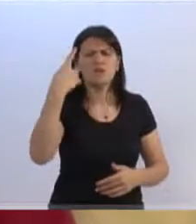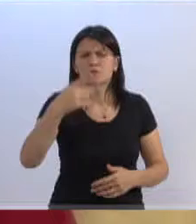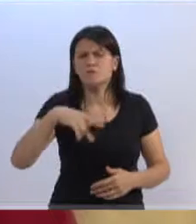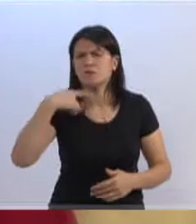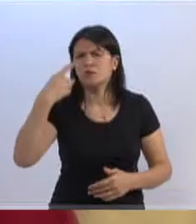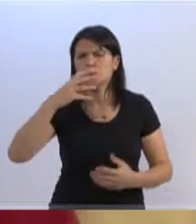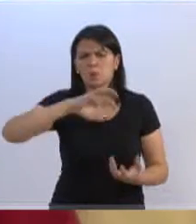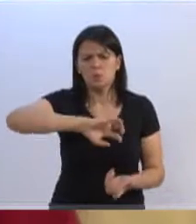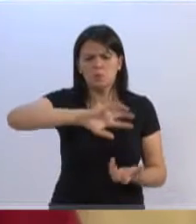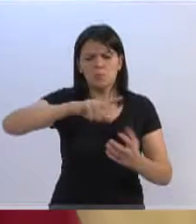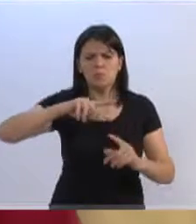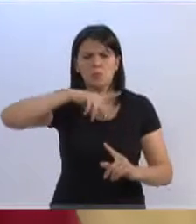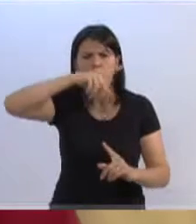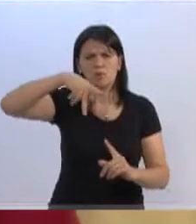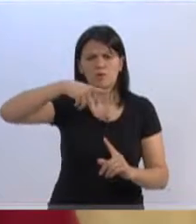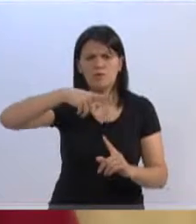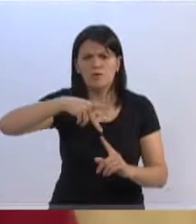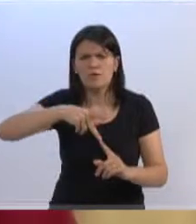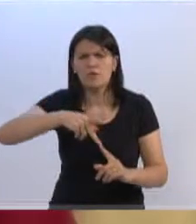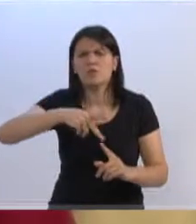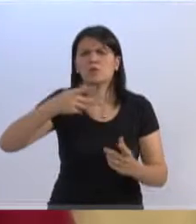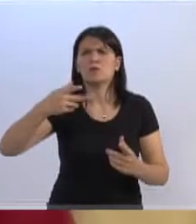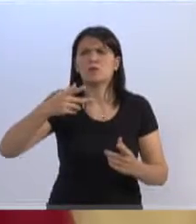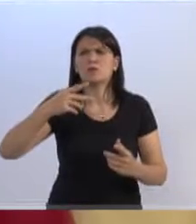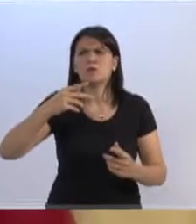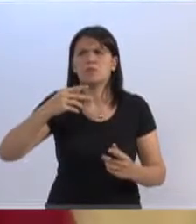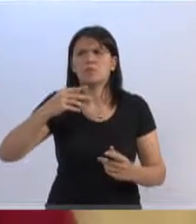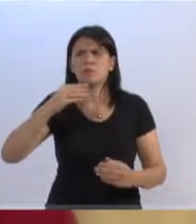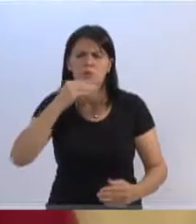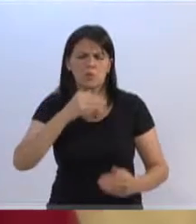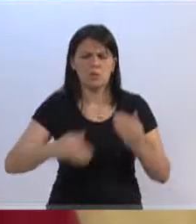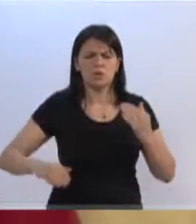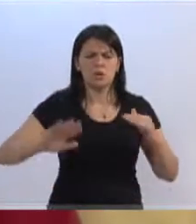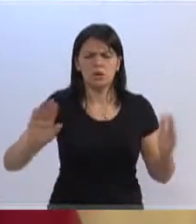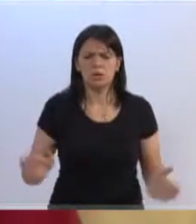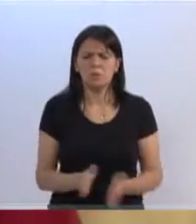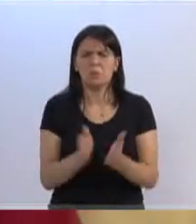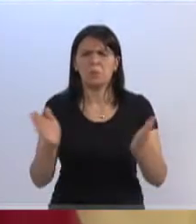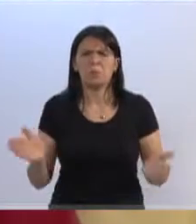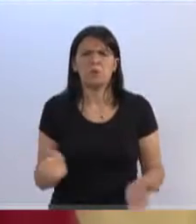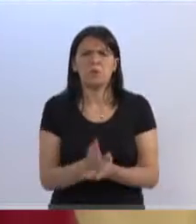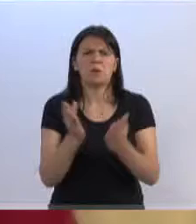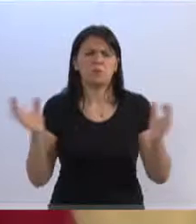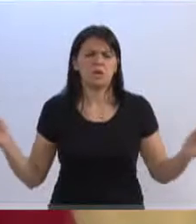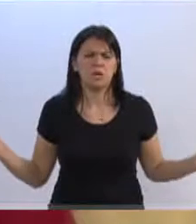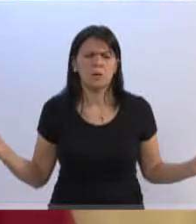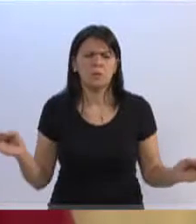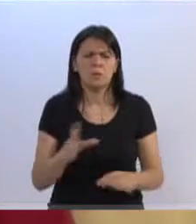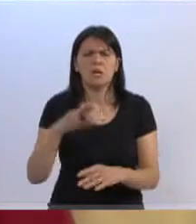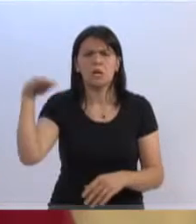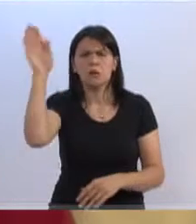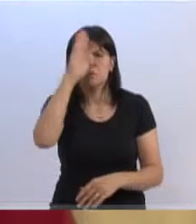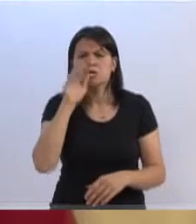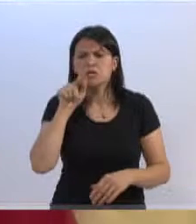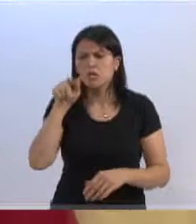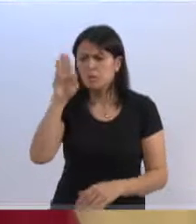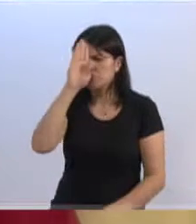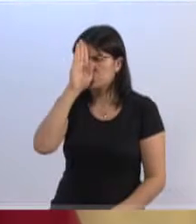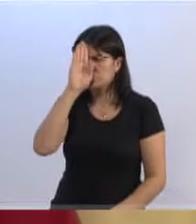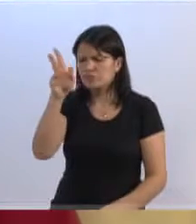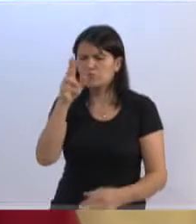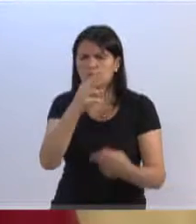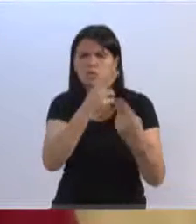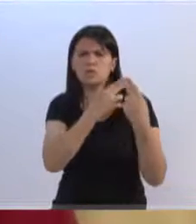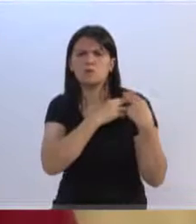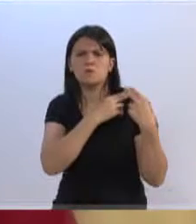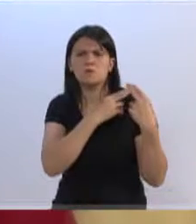essa reforma da Previdência é contrária aos pobres, que vai acabar com o nosso país, que ele é o principal responsável